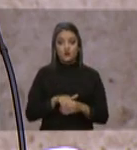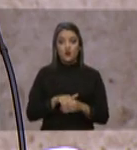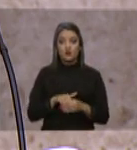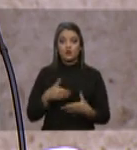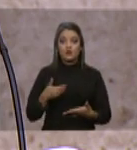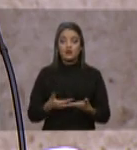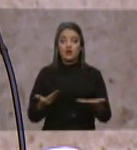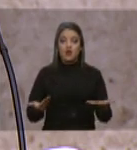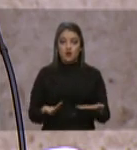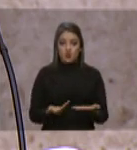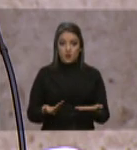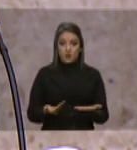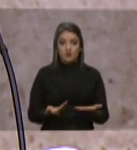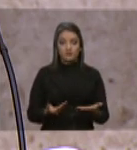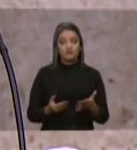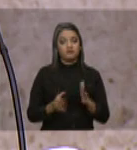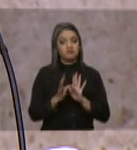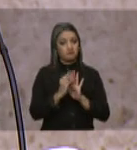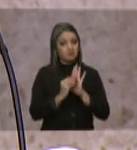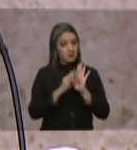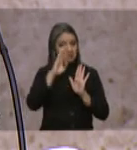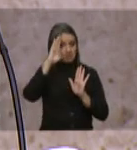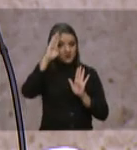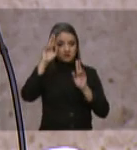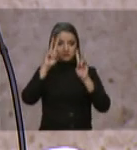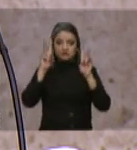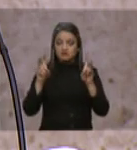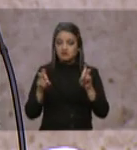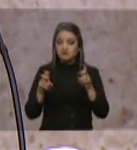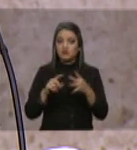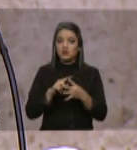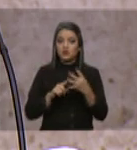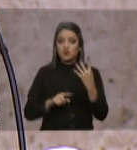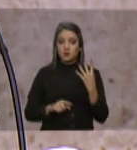no mérito são absolutamente